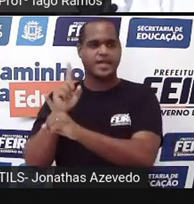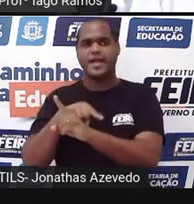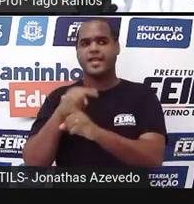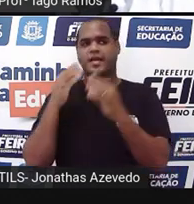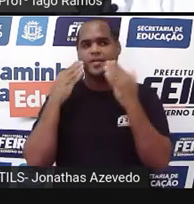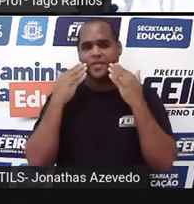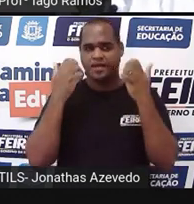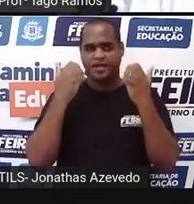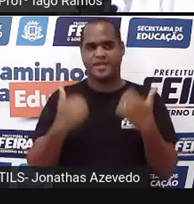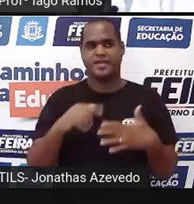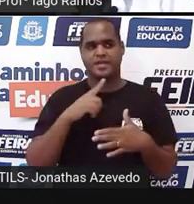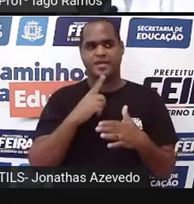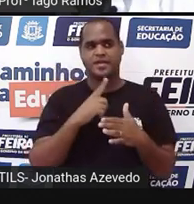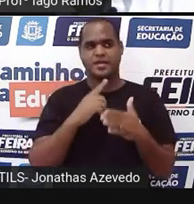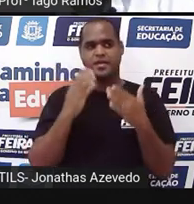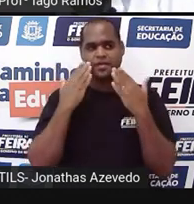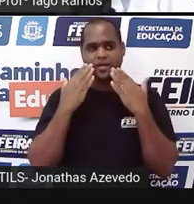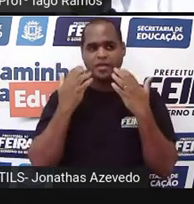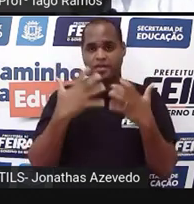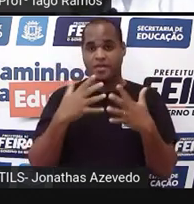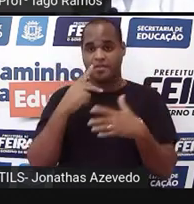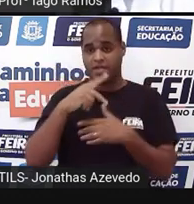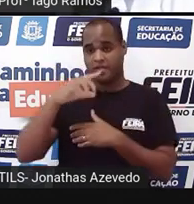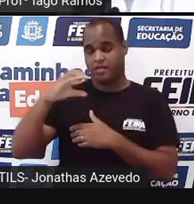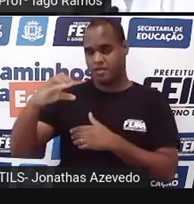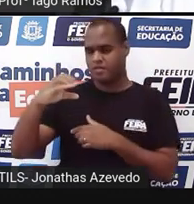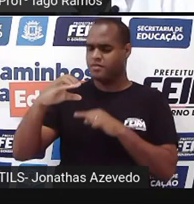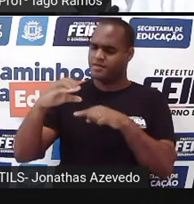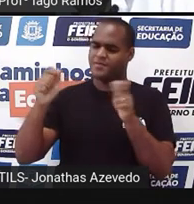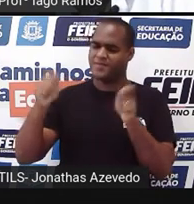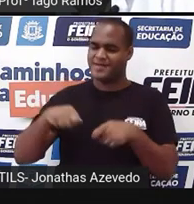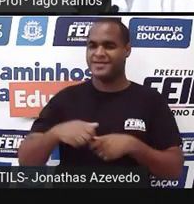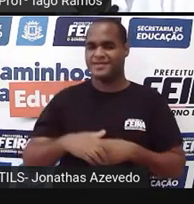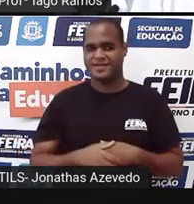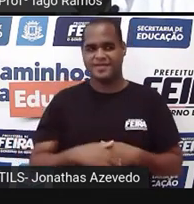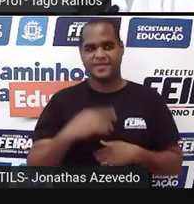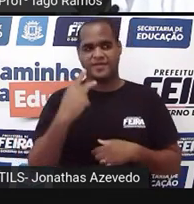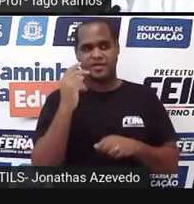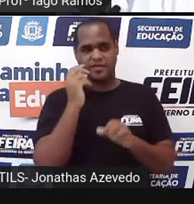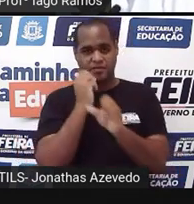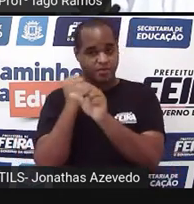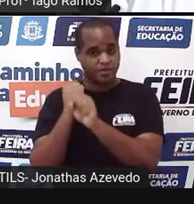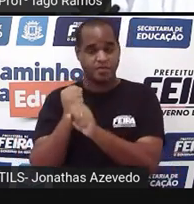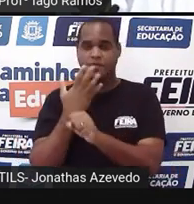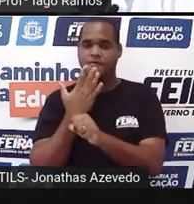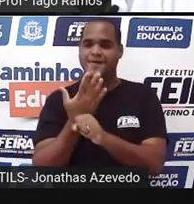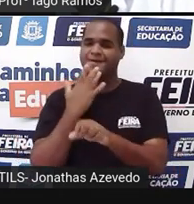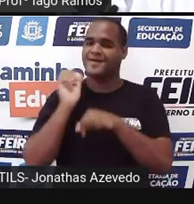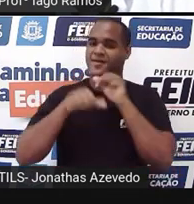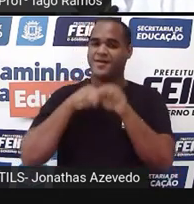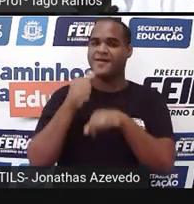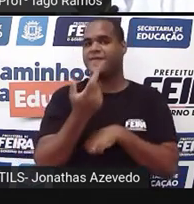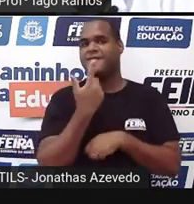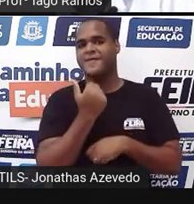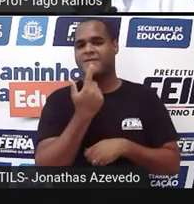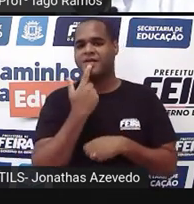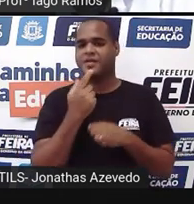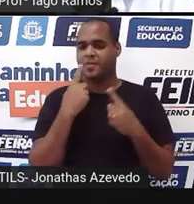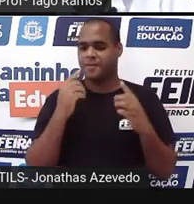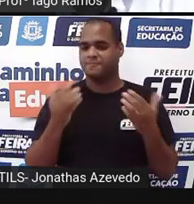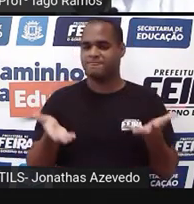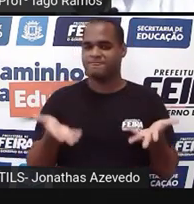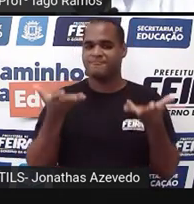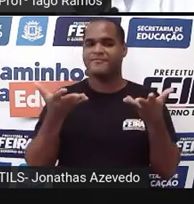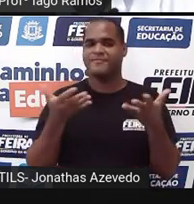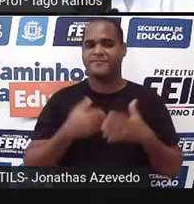essa equação no plano cartesiano cair eu vou só mudar de cor essa reta vou colocar em vermelho para dar um